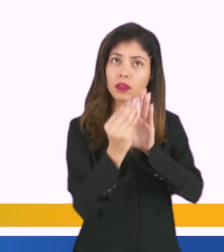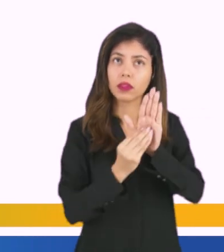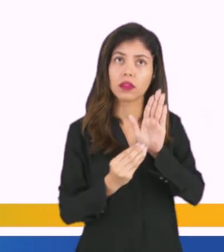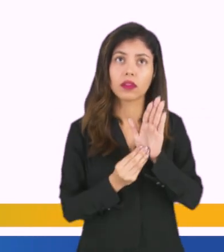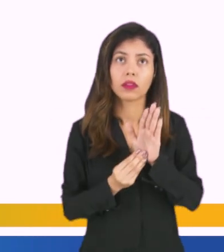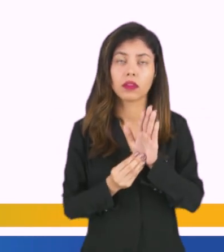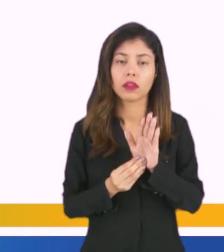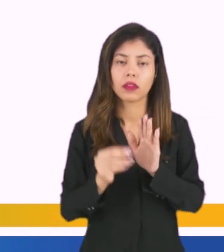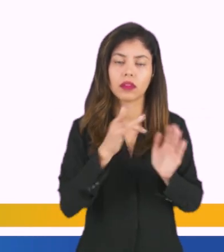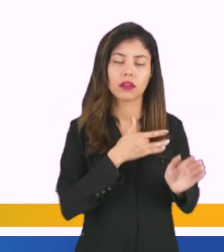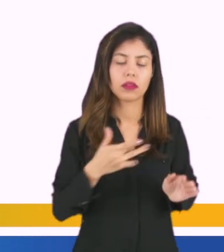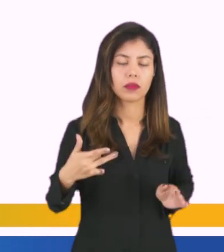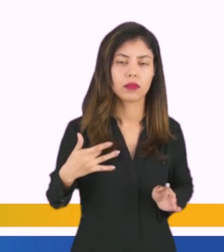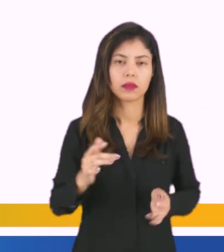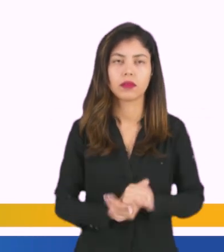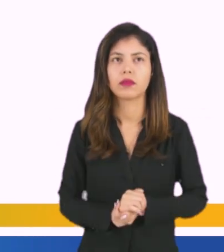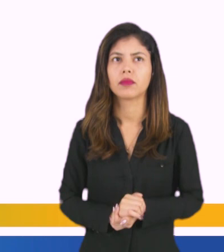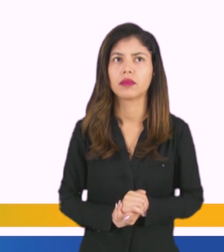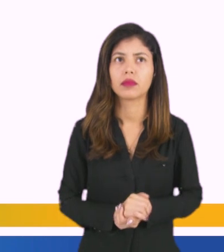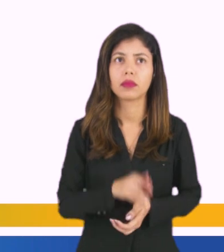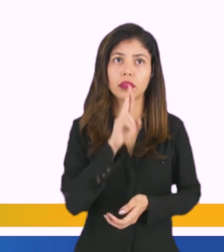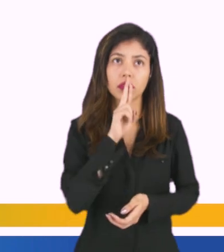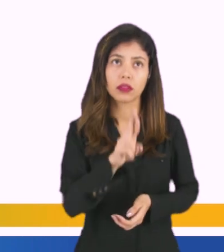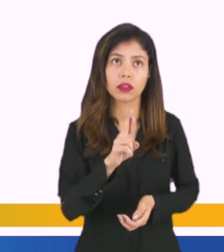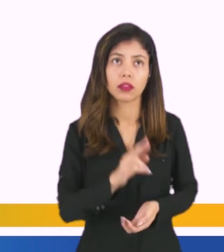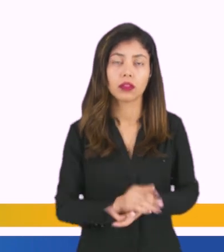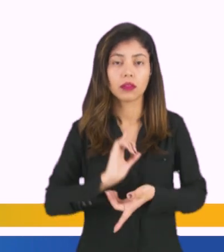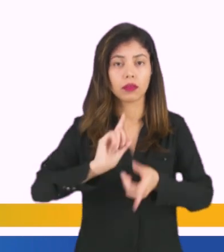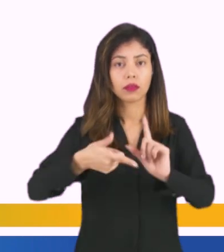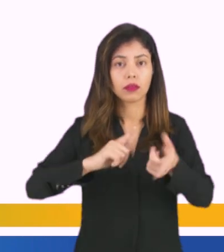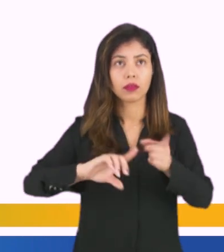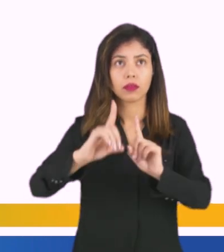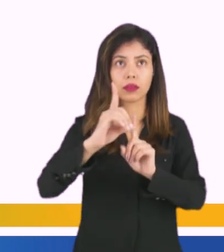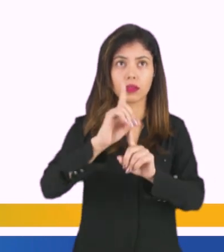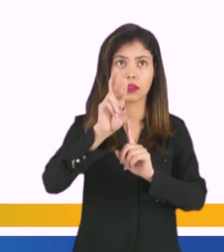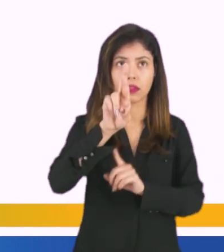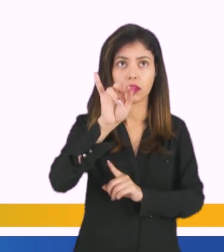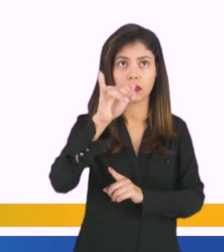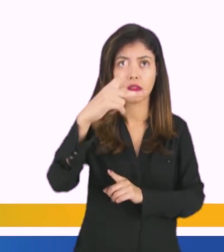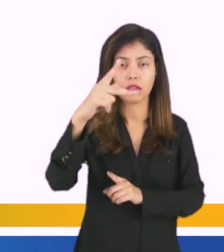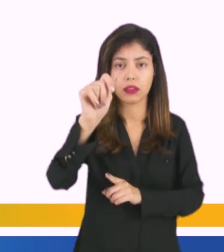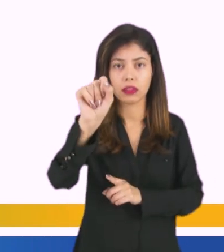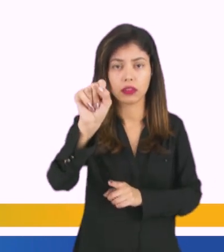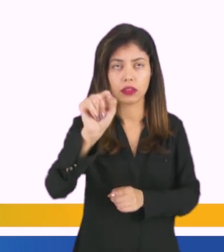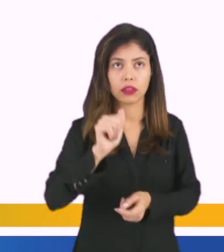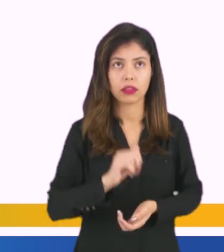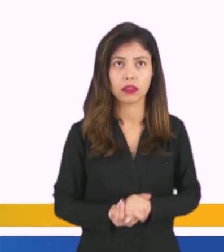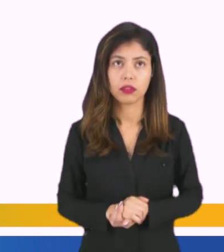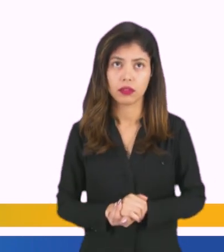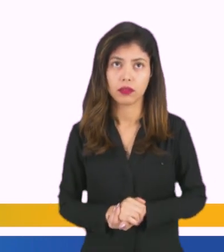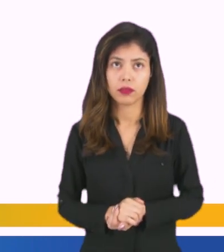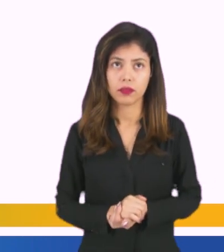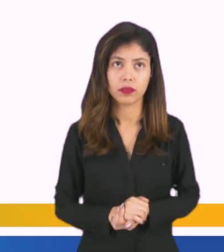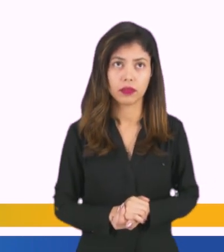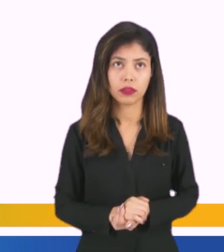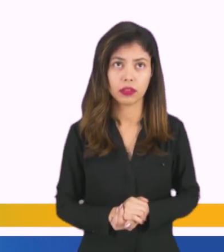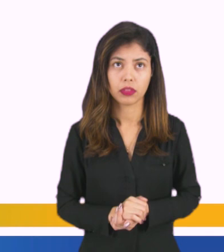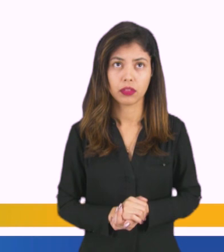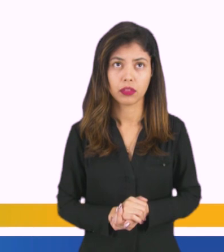aos indicadores, né? E aí, como resposta, a gente tem que é a RIPSA, certo? E aí,